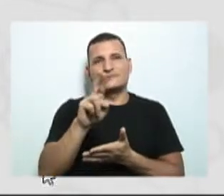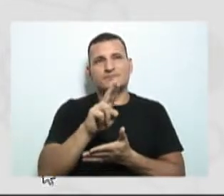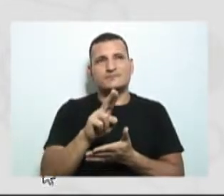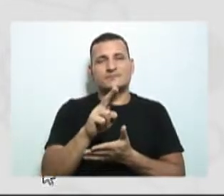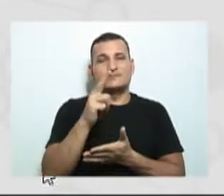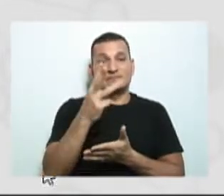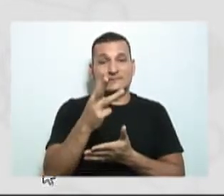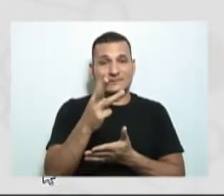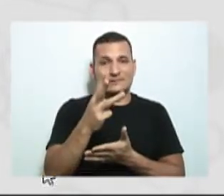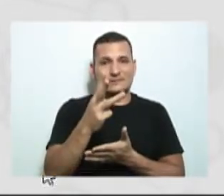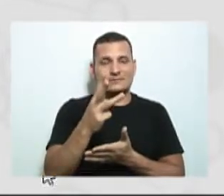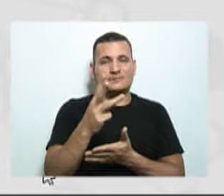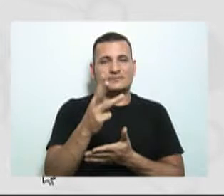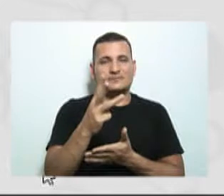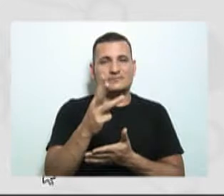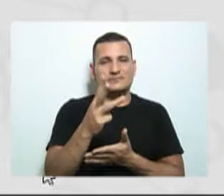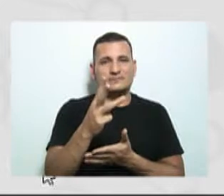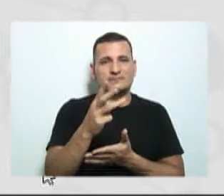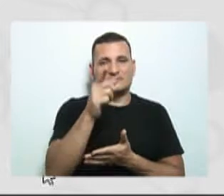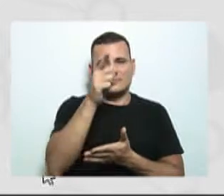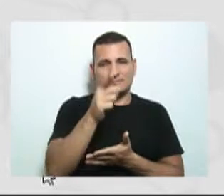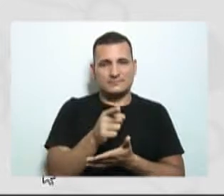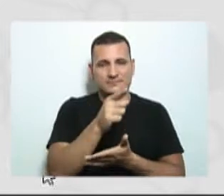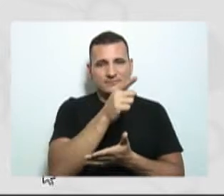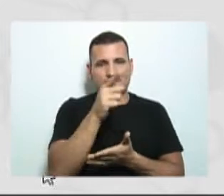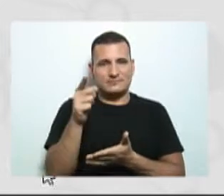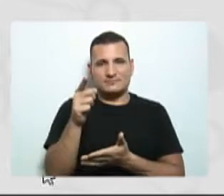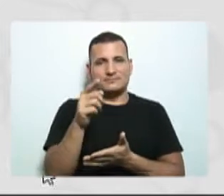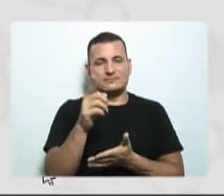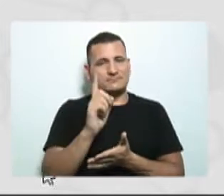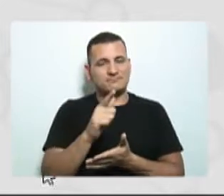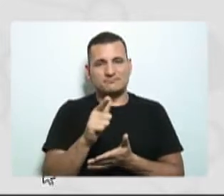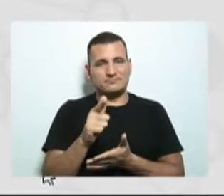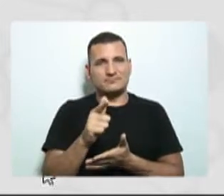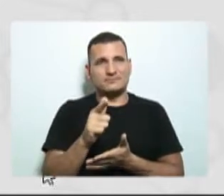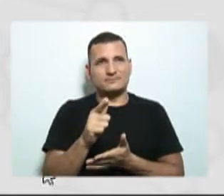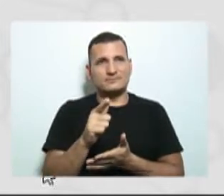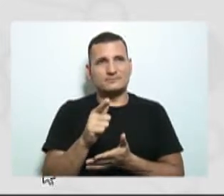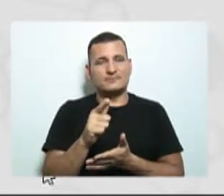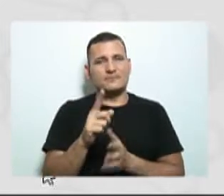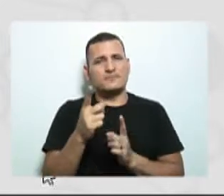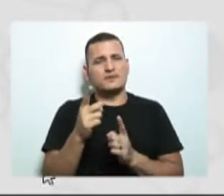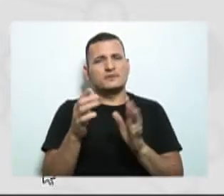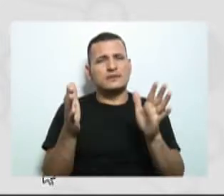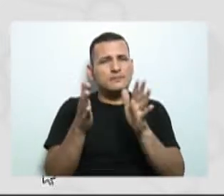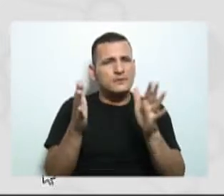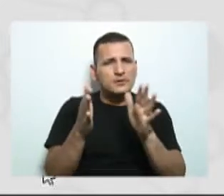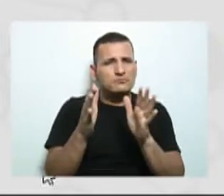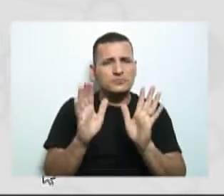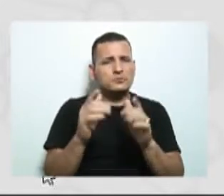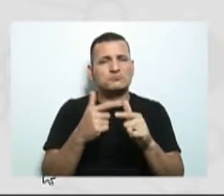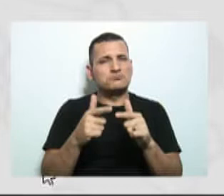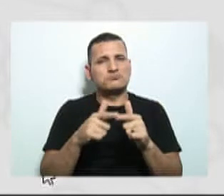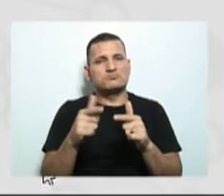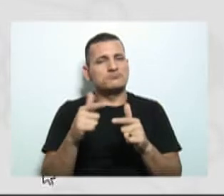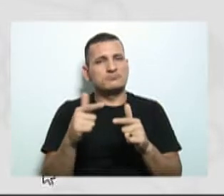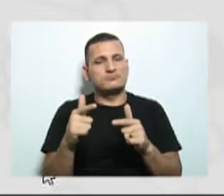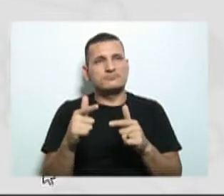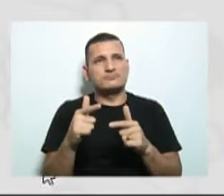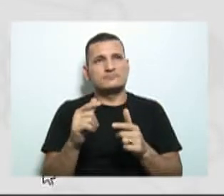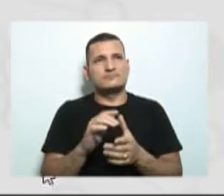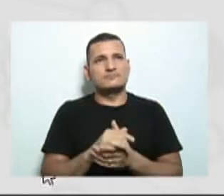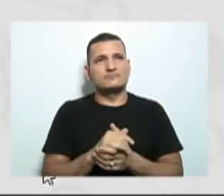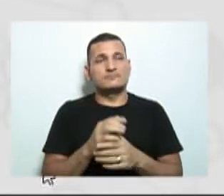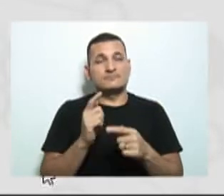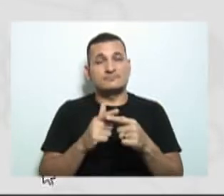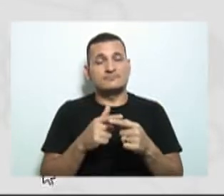3 retas. Não está dizendo. Professor, mas não está do mesmo tamanho, professor. Não tem problema, porque outro